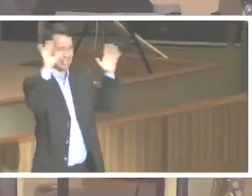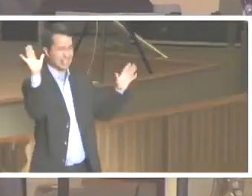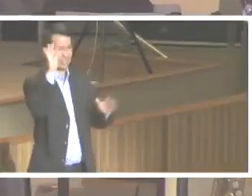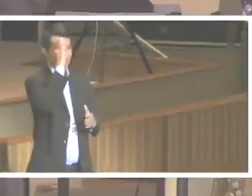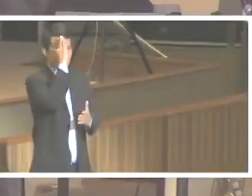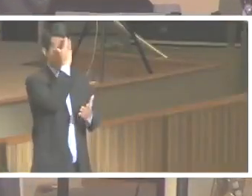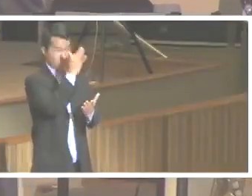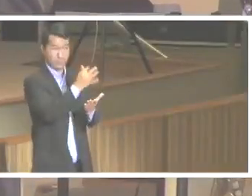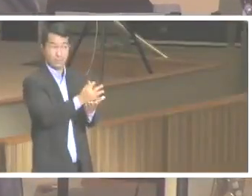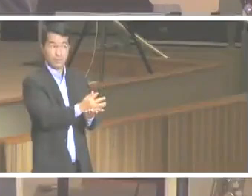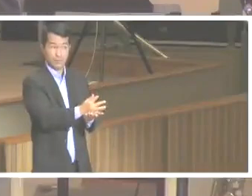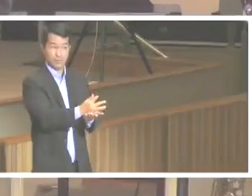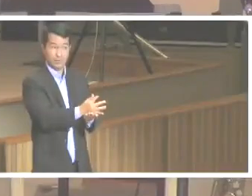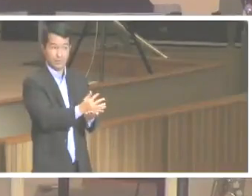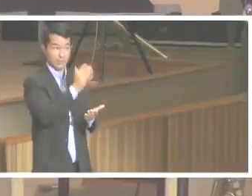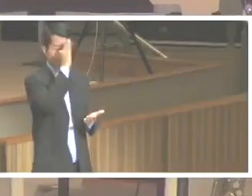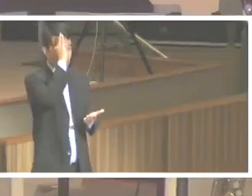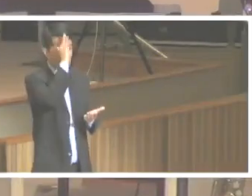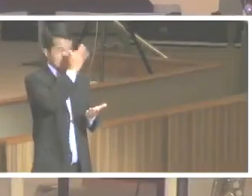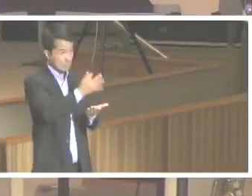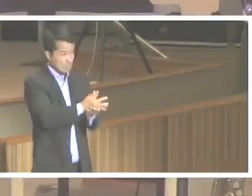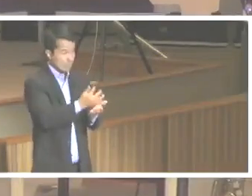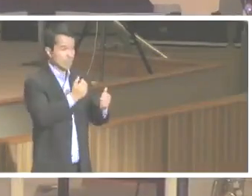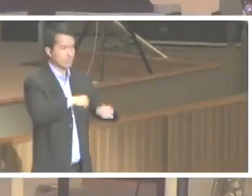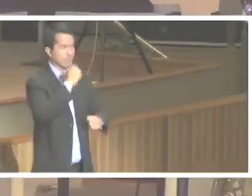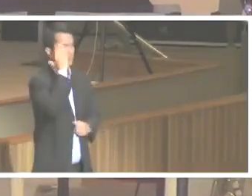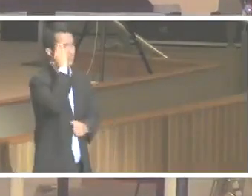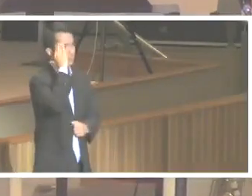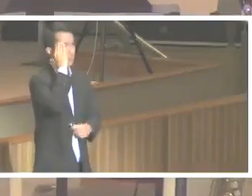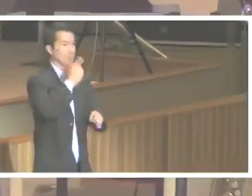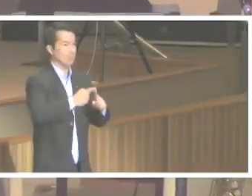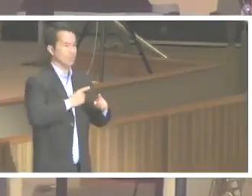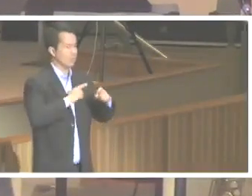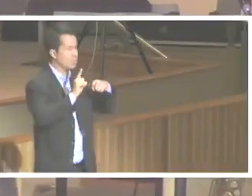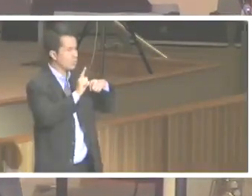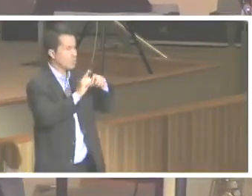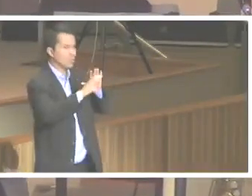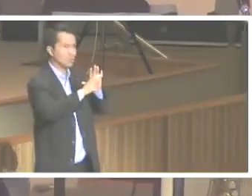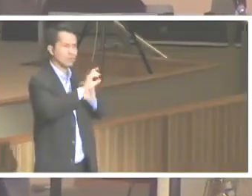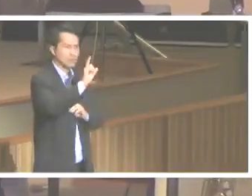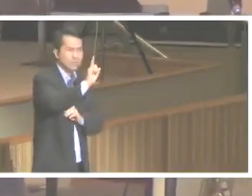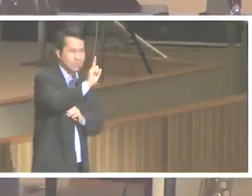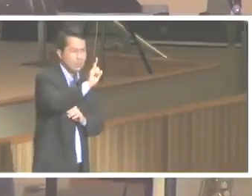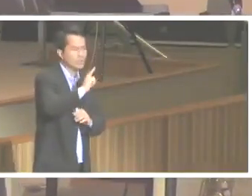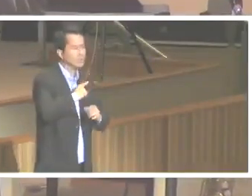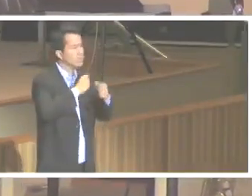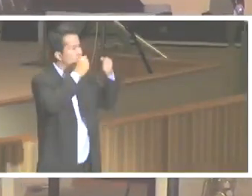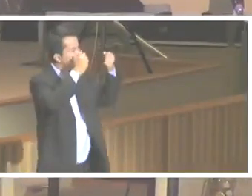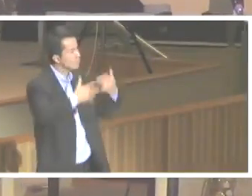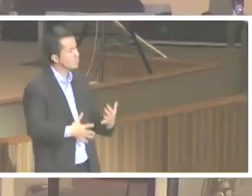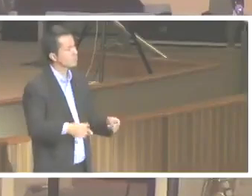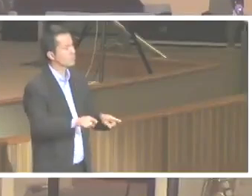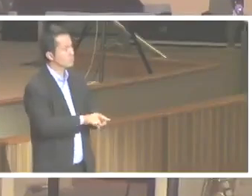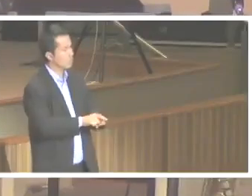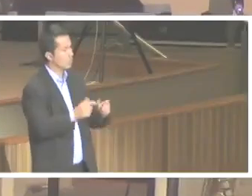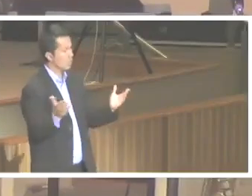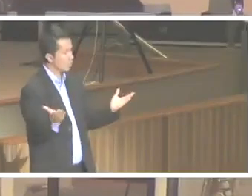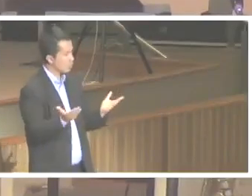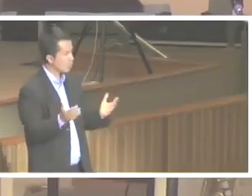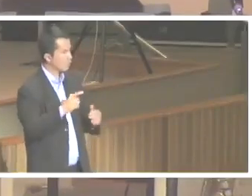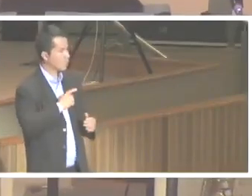encontramos aqui nesse texto de lucas um vai aparecer nesse canto de maria que lhe chamado também de